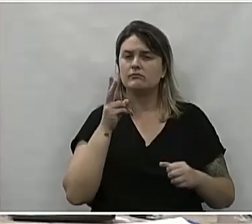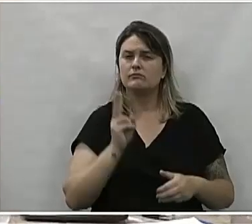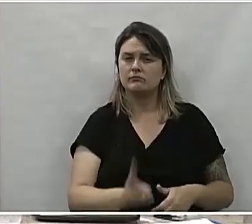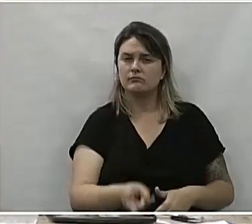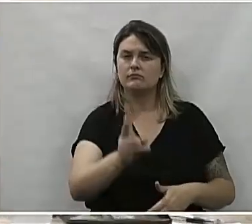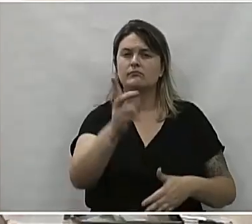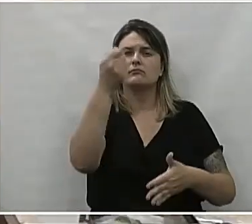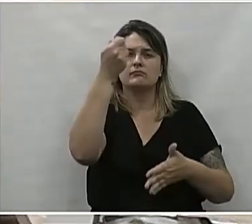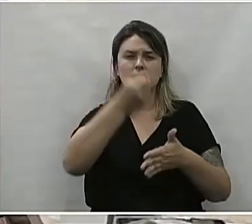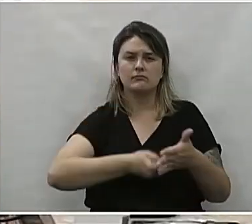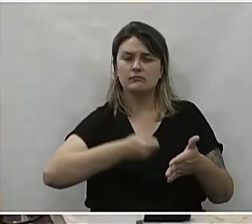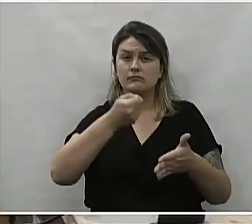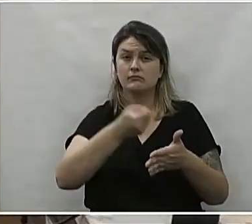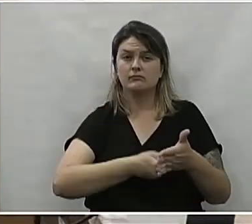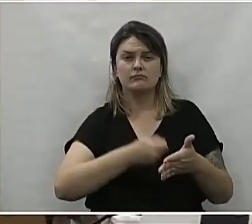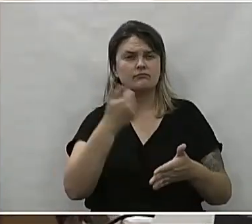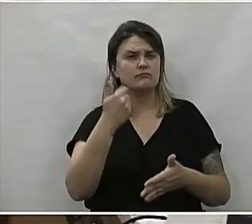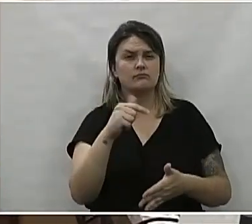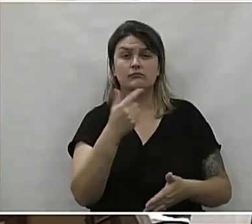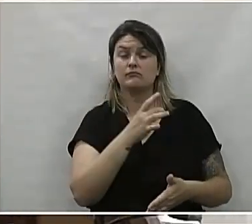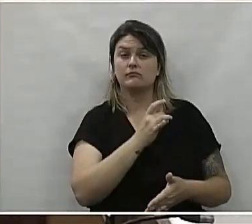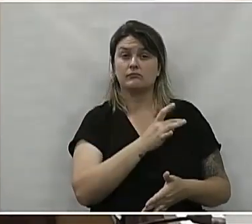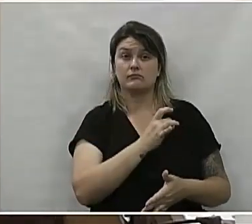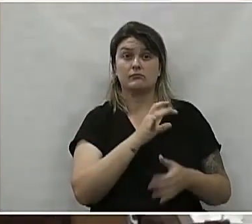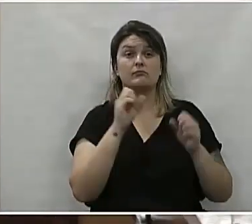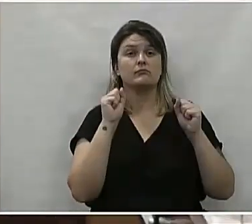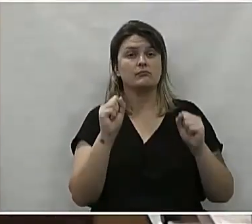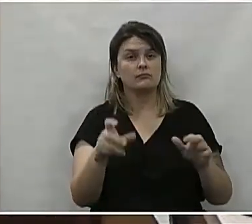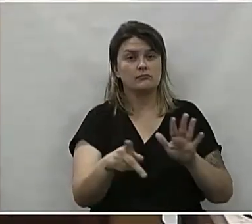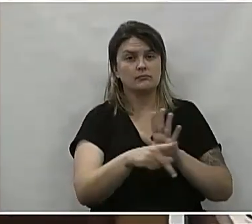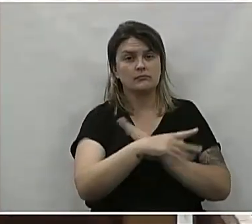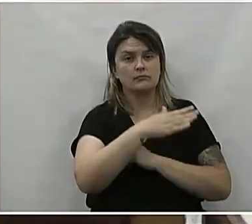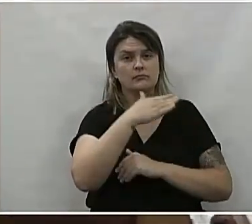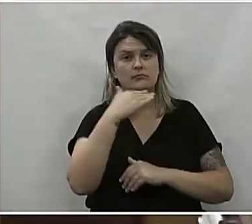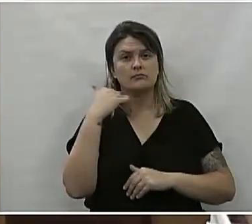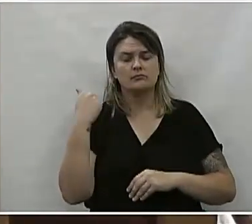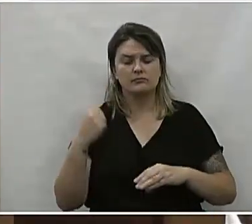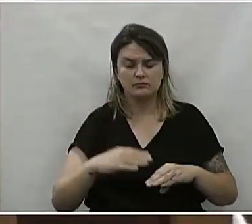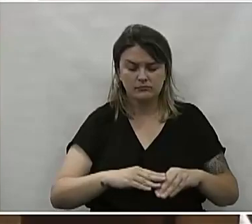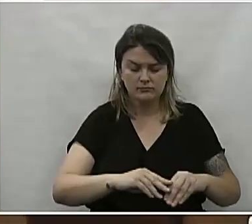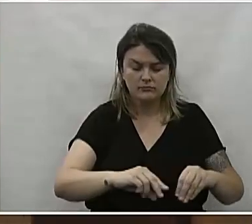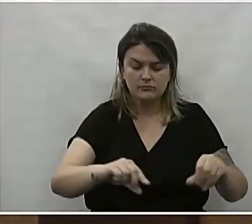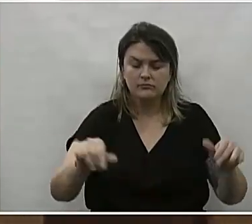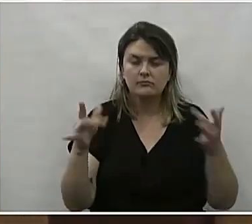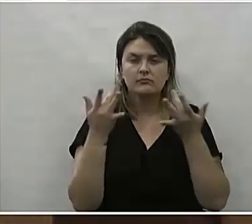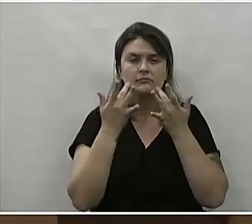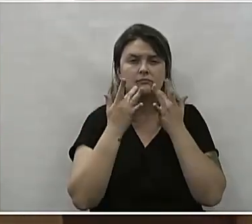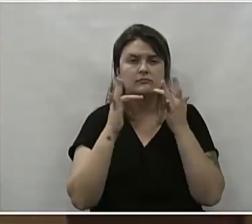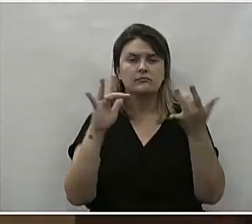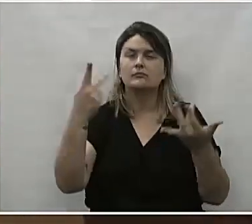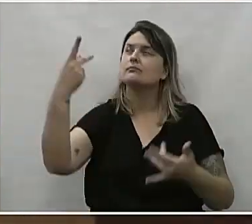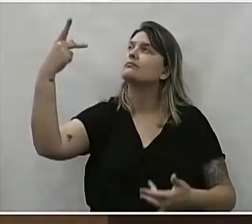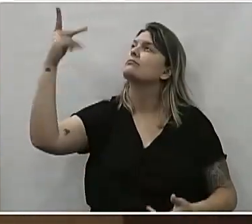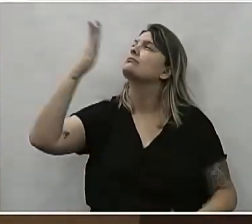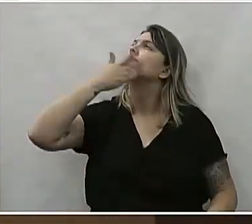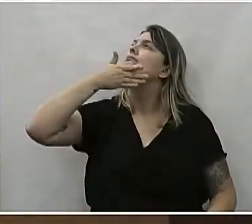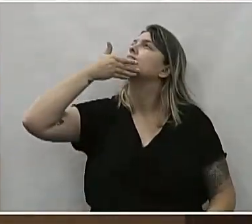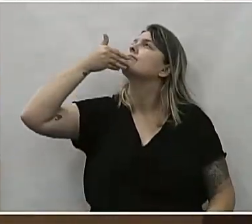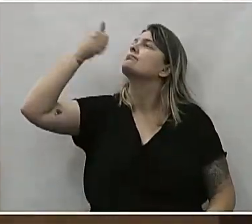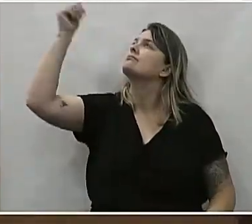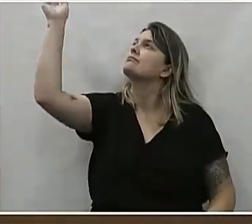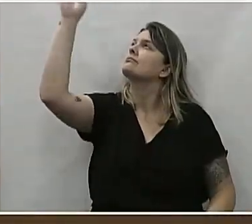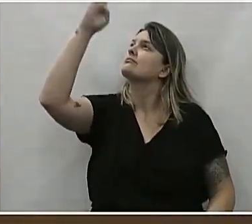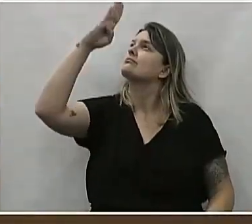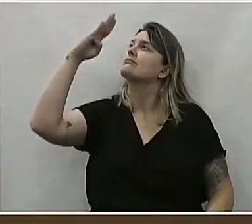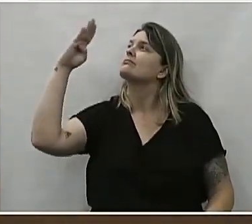à luta Nem tem ninguém que adora a própria morte E terá dorada Entre outras mil,